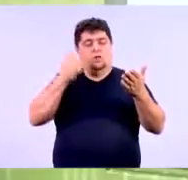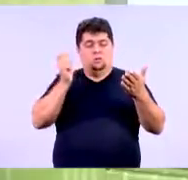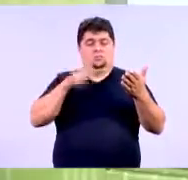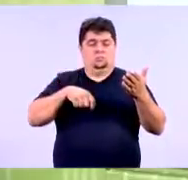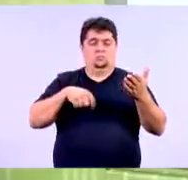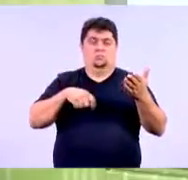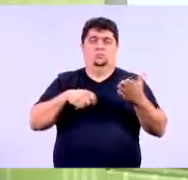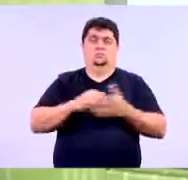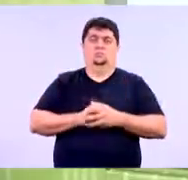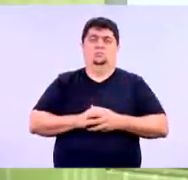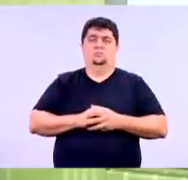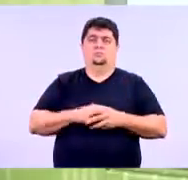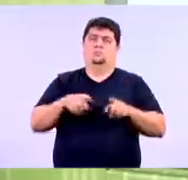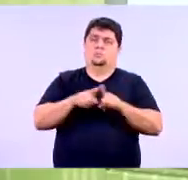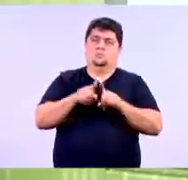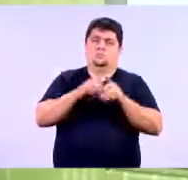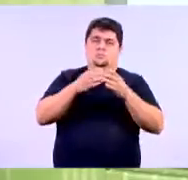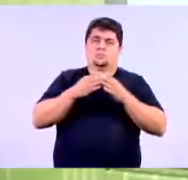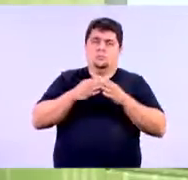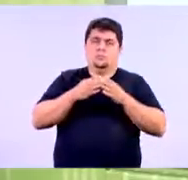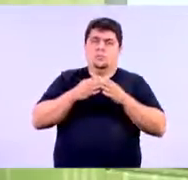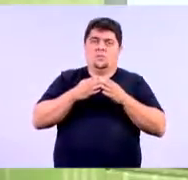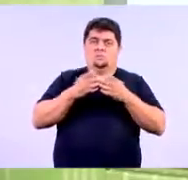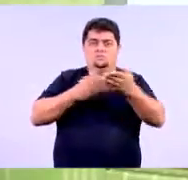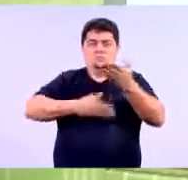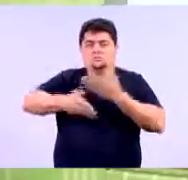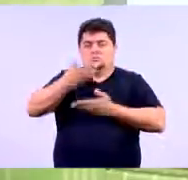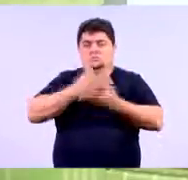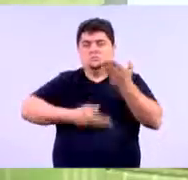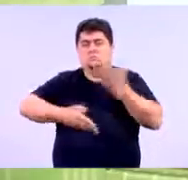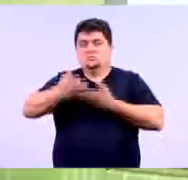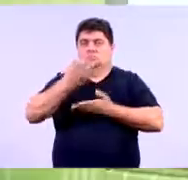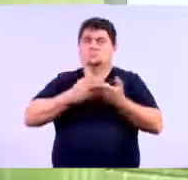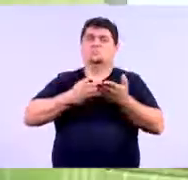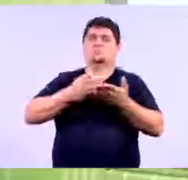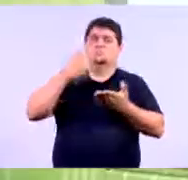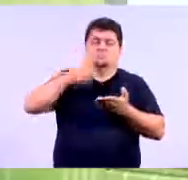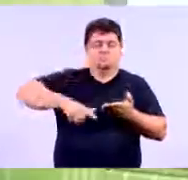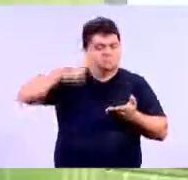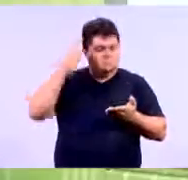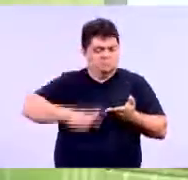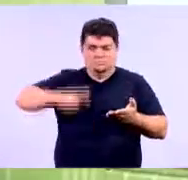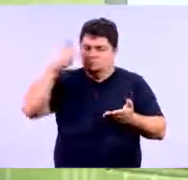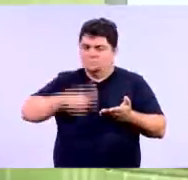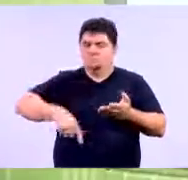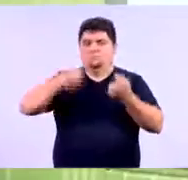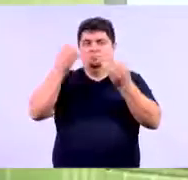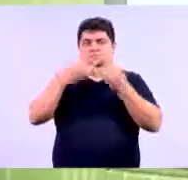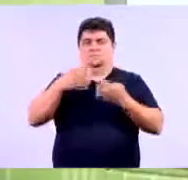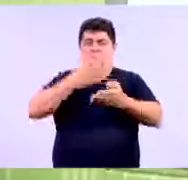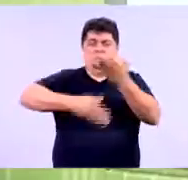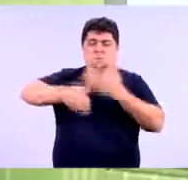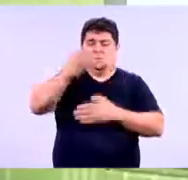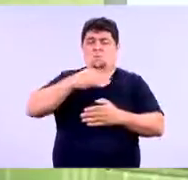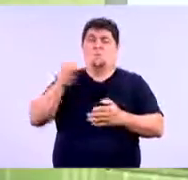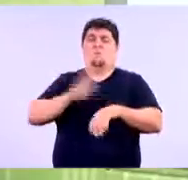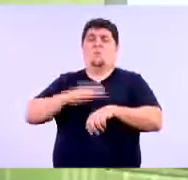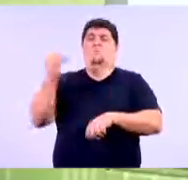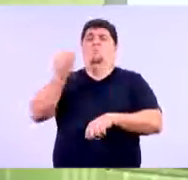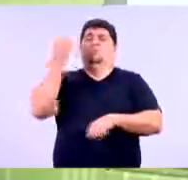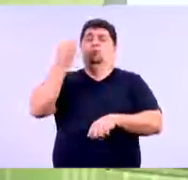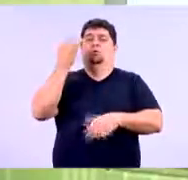conteúdo e peço a participação. Repito e repito nisso. A participação de vocês é muito importante para